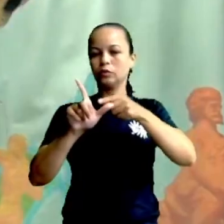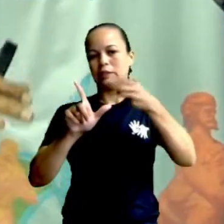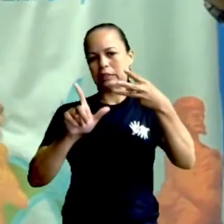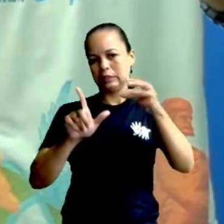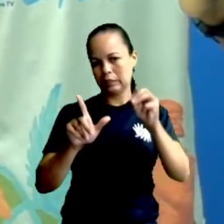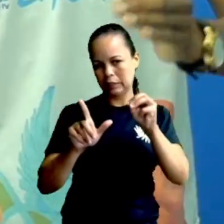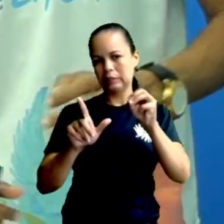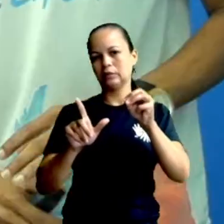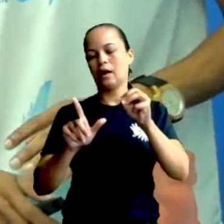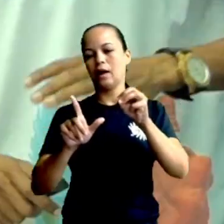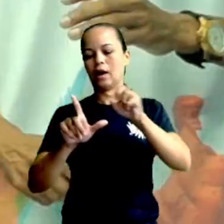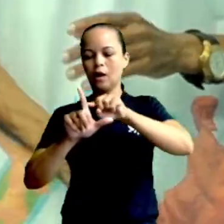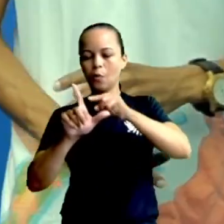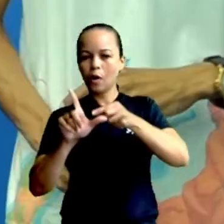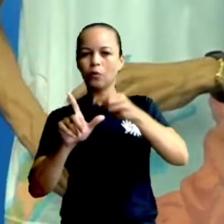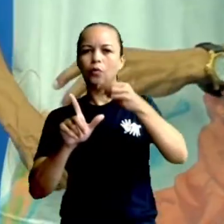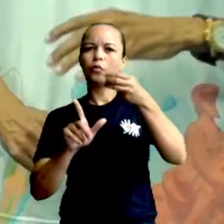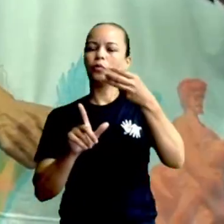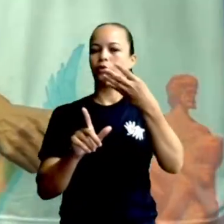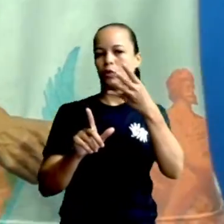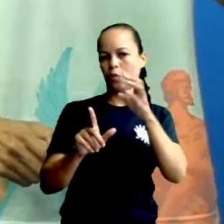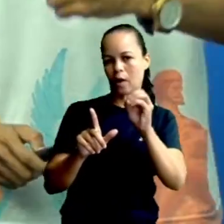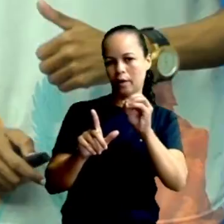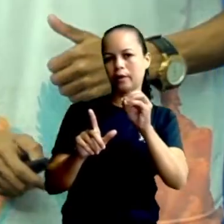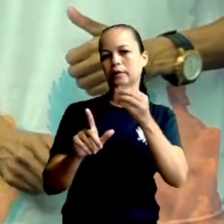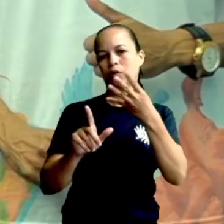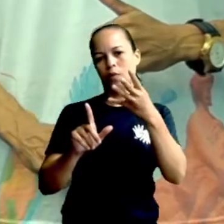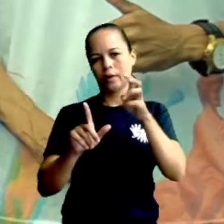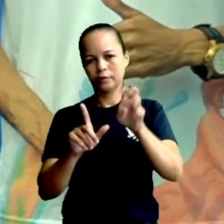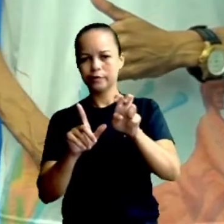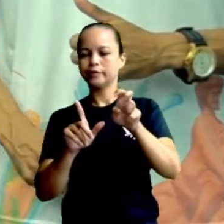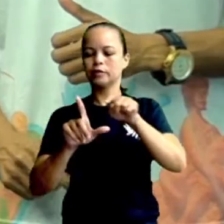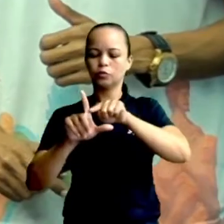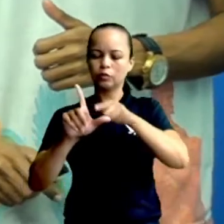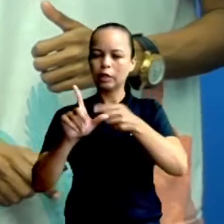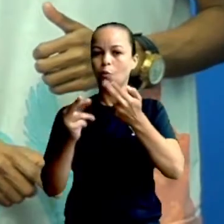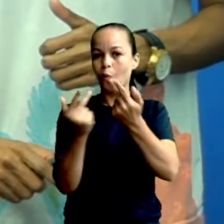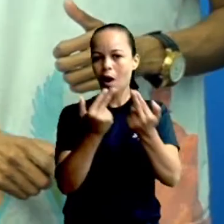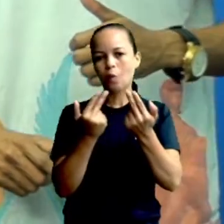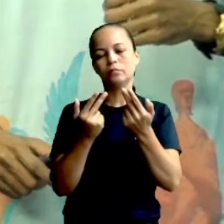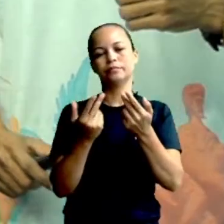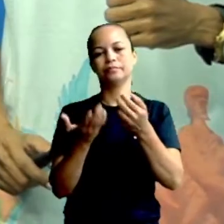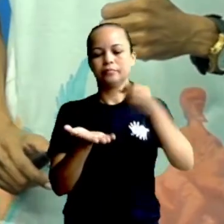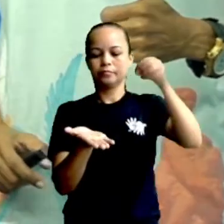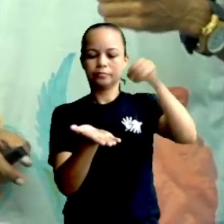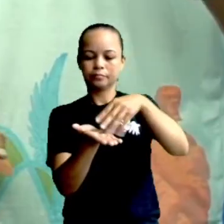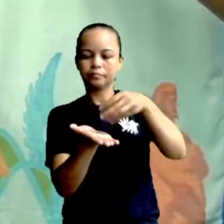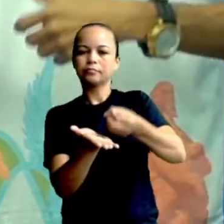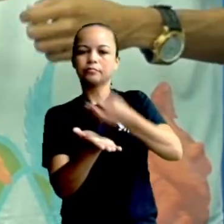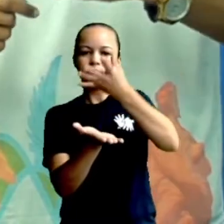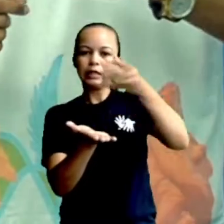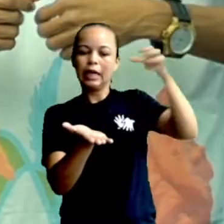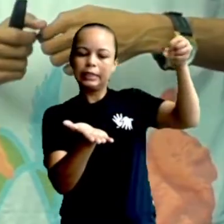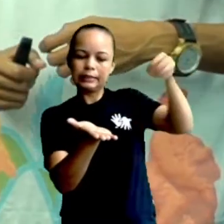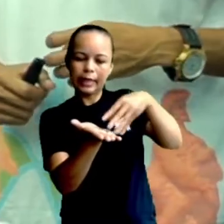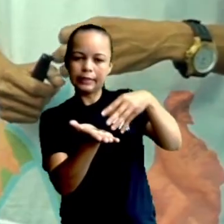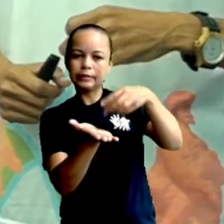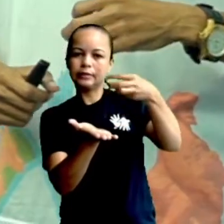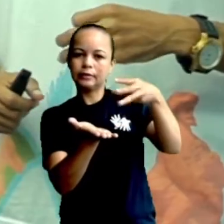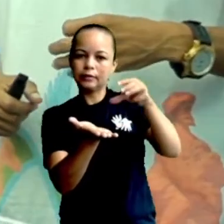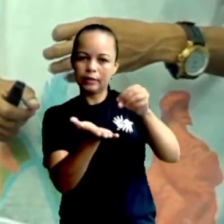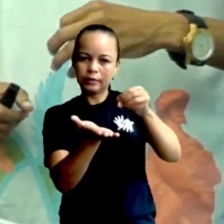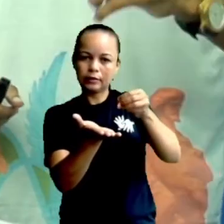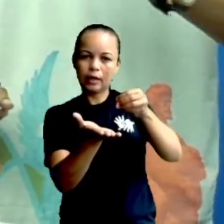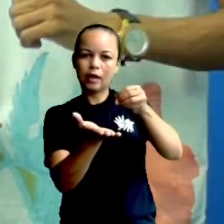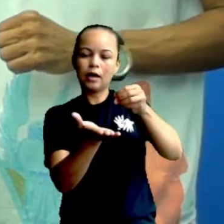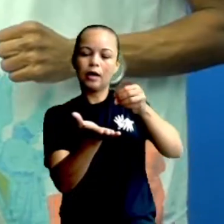Se for 45, 45. E assim por diante. Vocês viram na aula anterior. Foi isso? A gente assistiu aí um